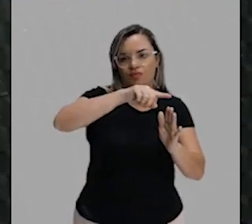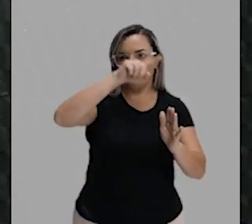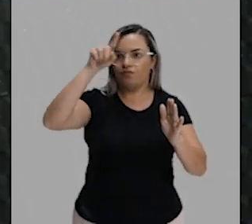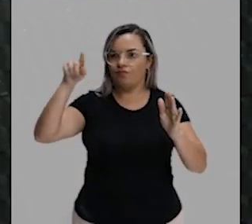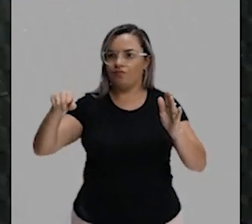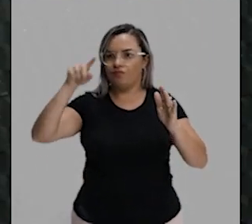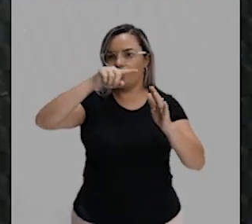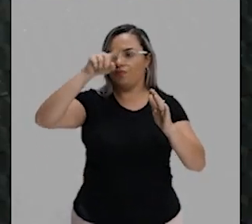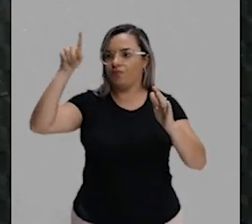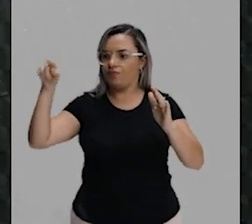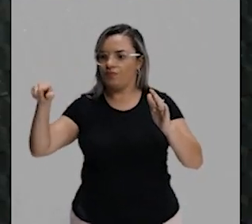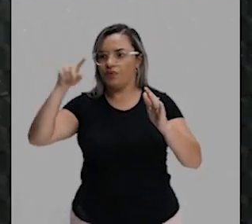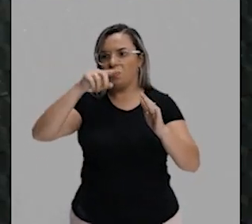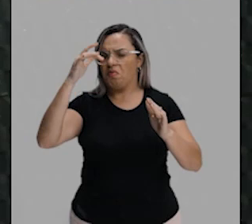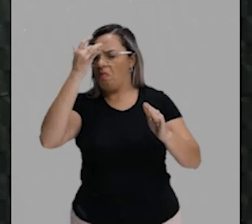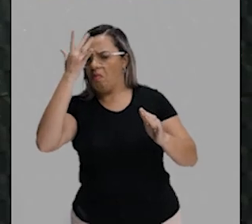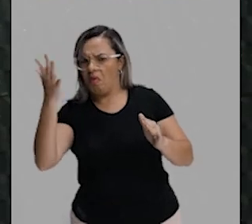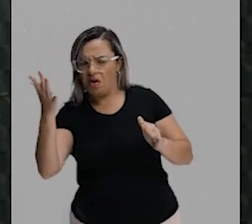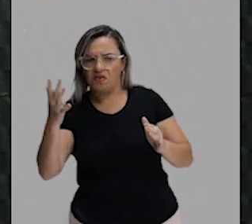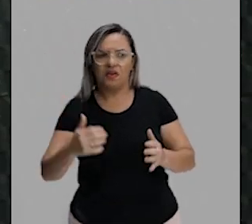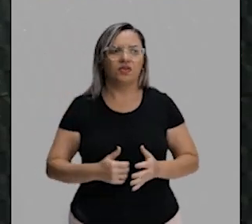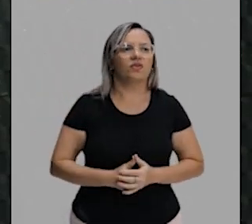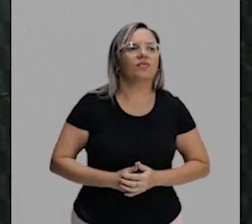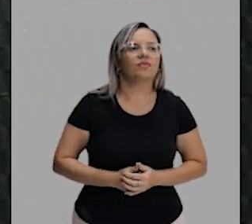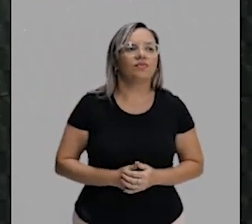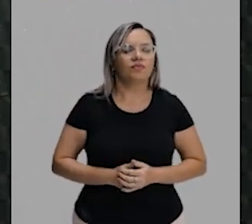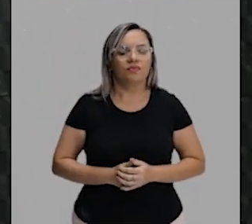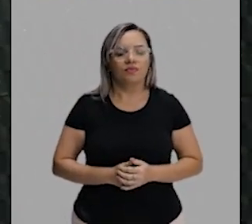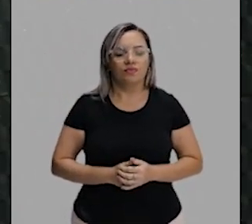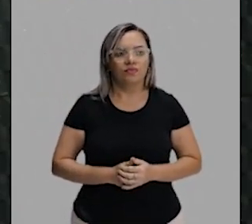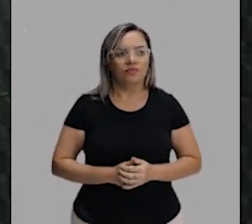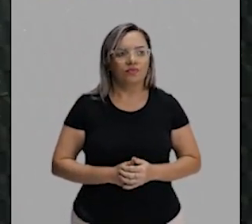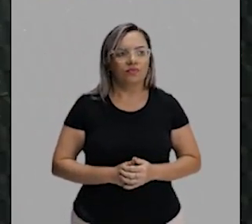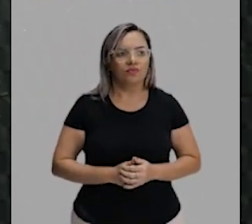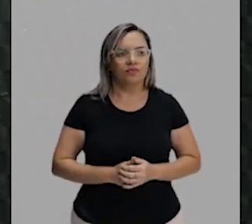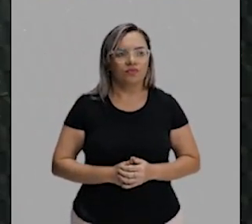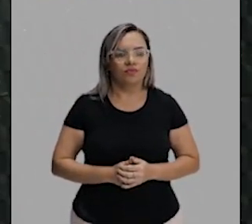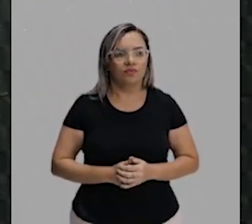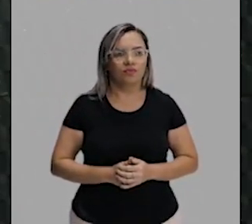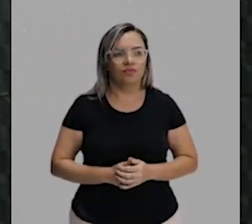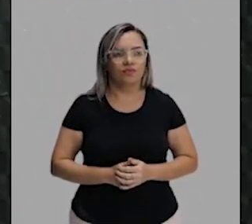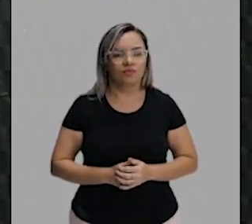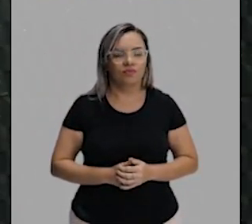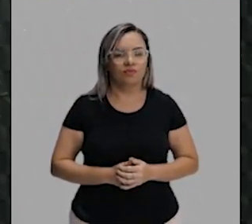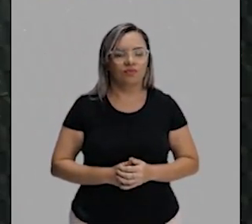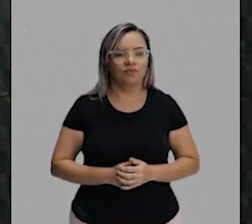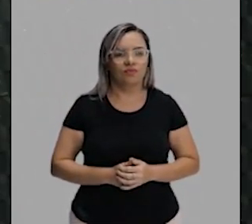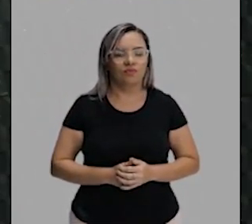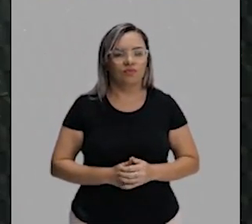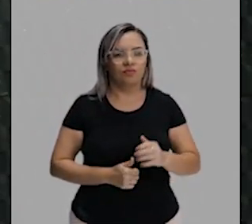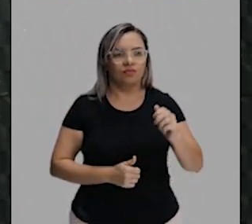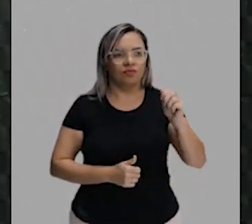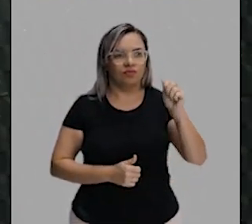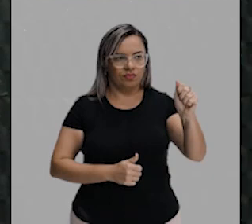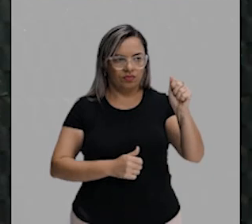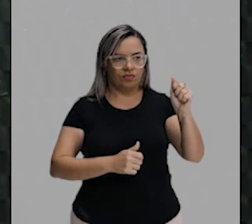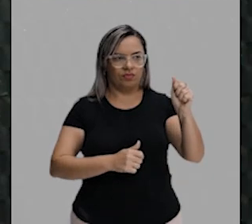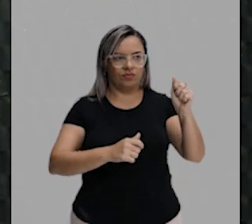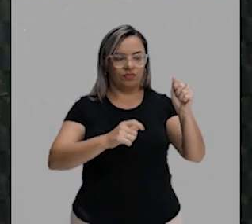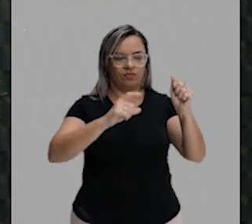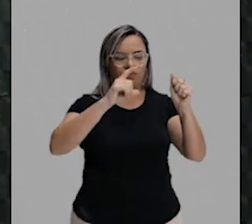utilizar o método das setas, que é mais fácil. Para mim é mais fácil, tá? Então, vamos lá. Eu vou pegar este primeiro alelo aqui,